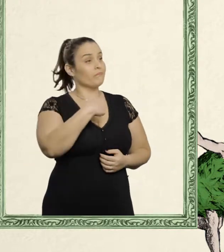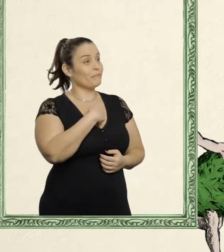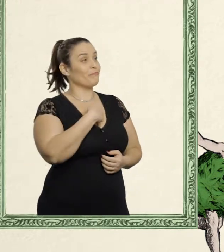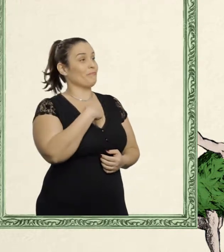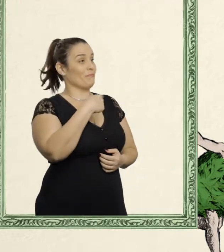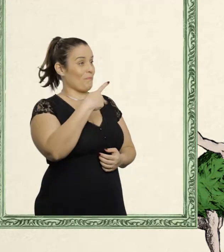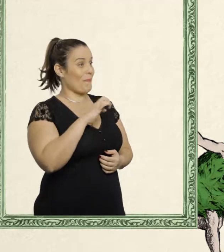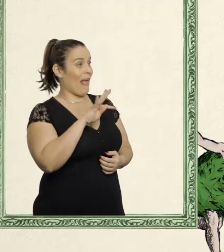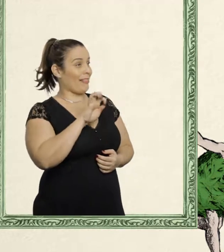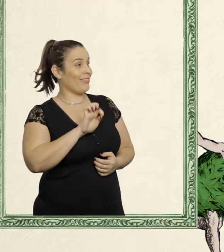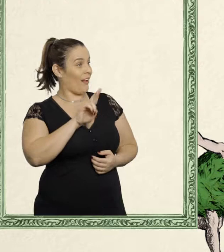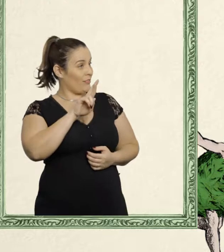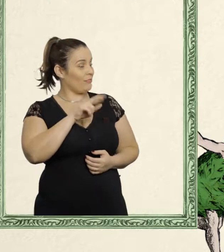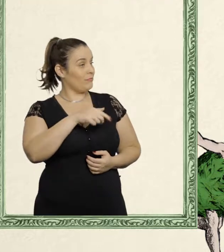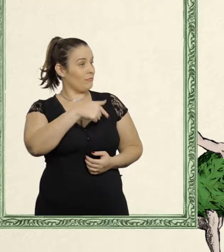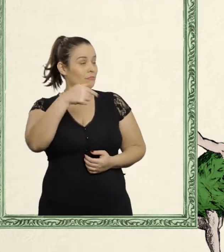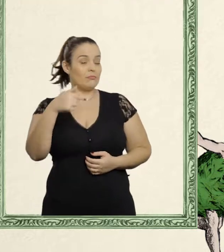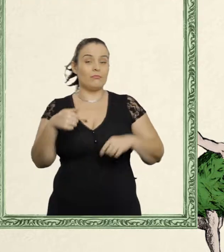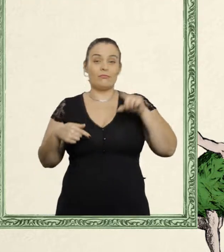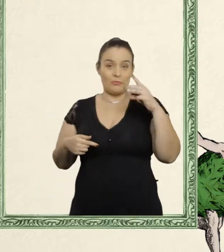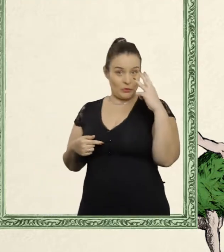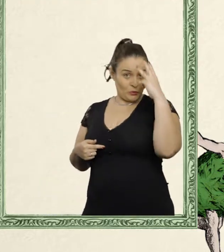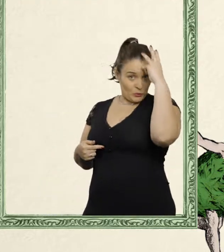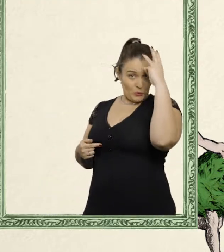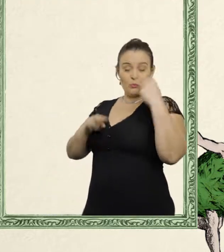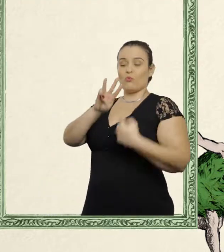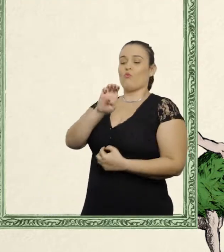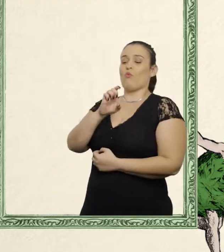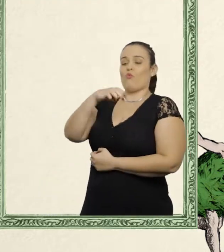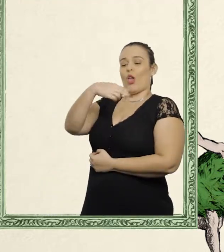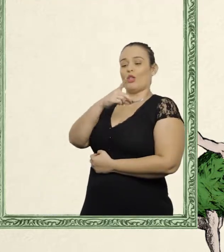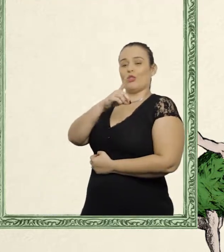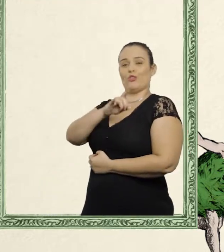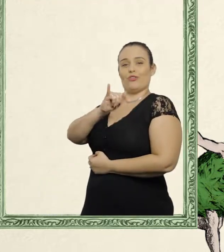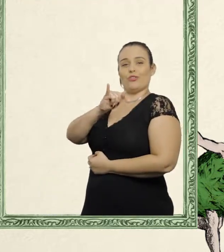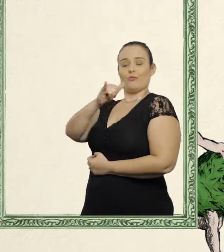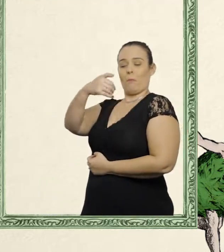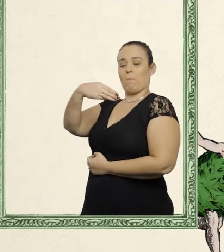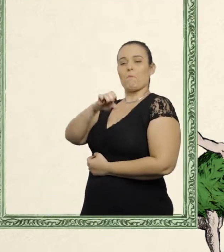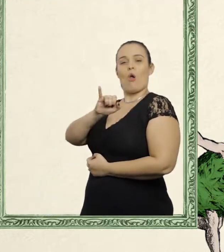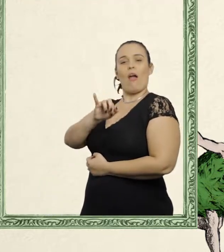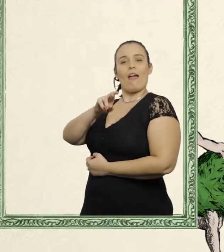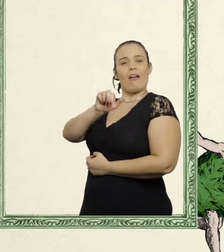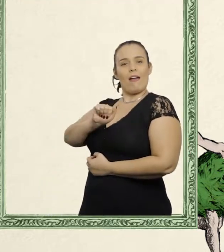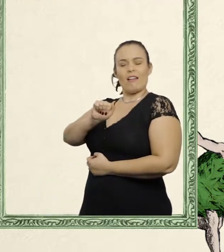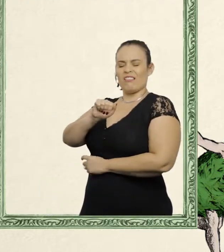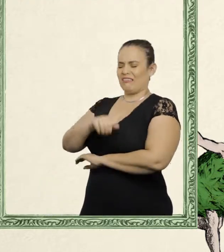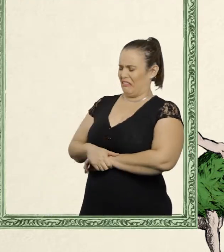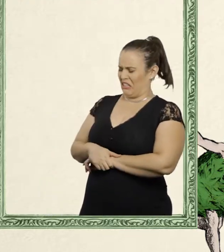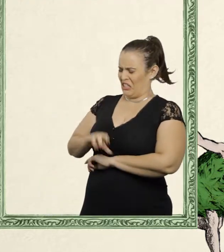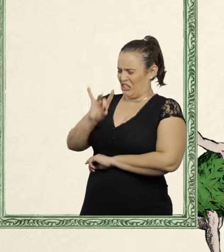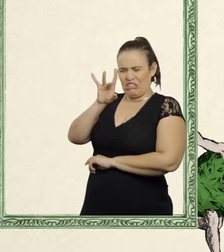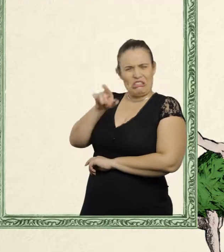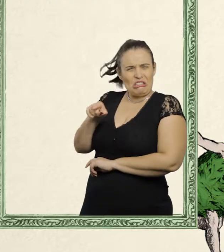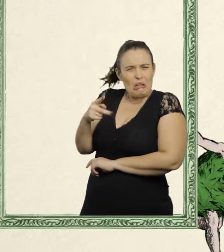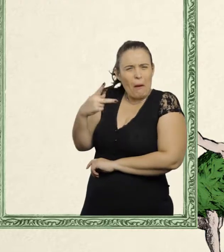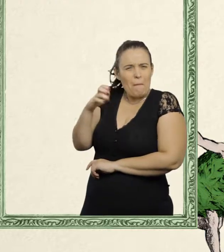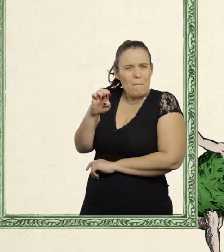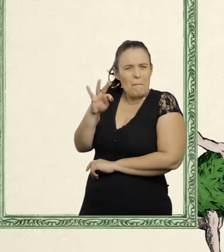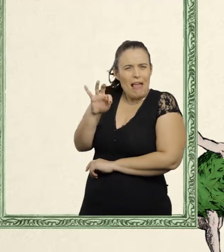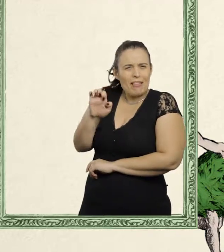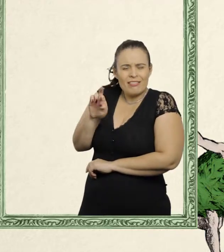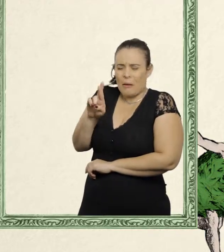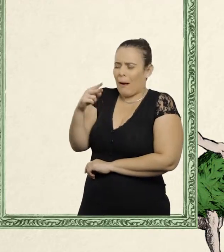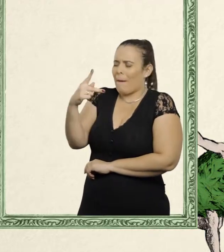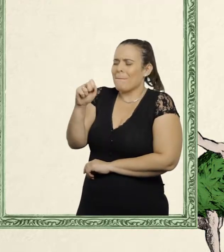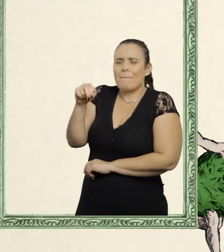apresentaram. Wendy disse que se chamava Wendy Moira Angela Darling. Ela achou Peter Pan um nome muito